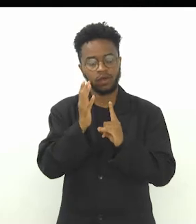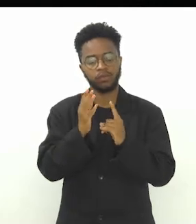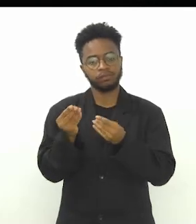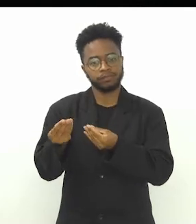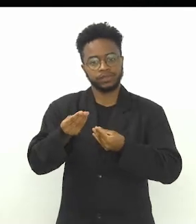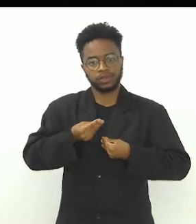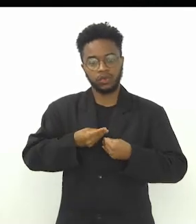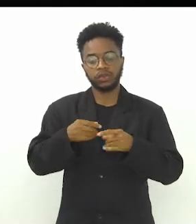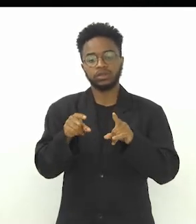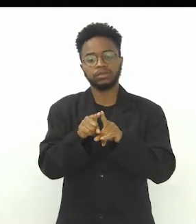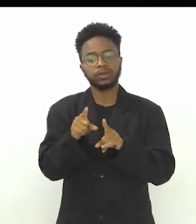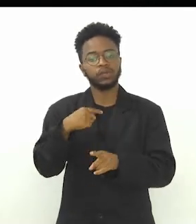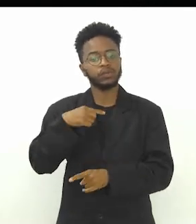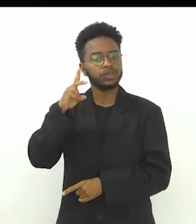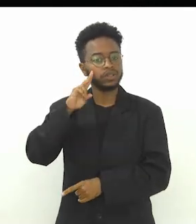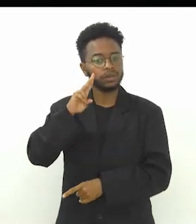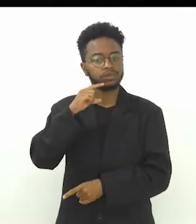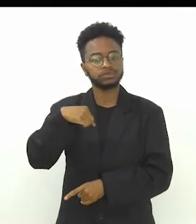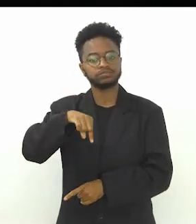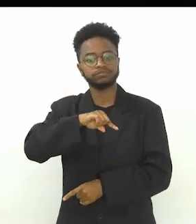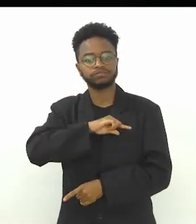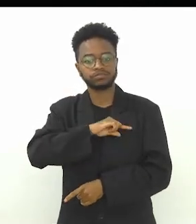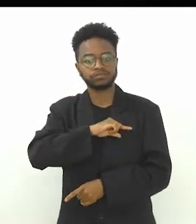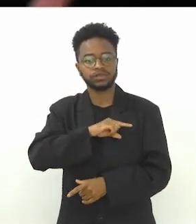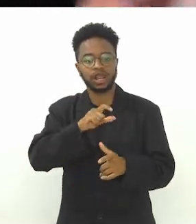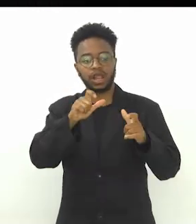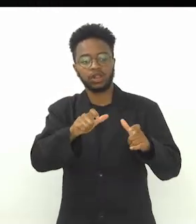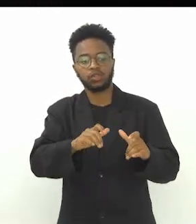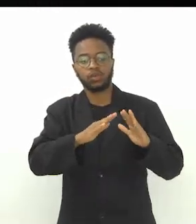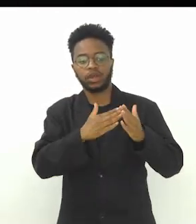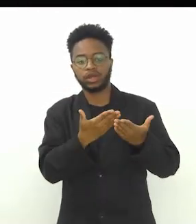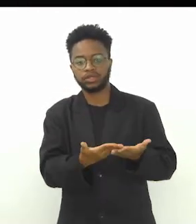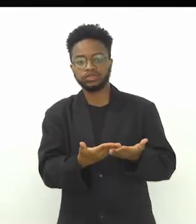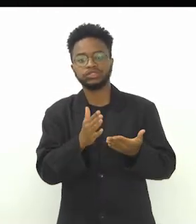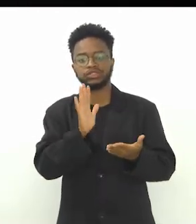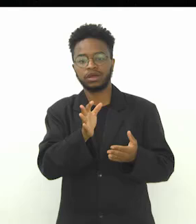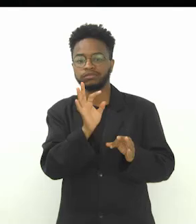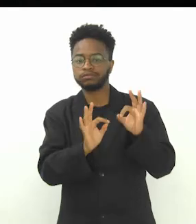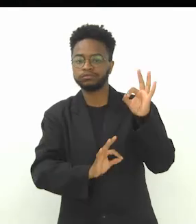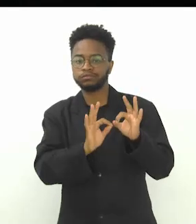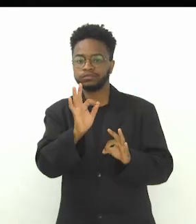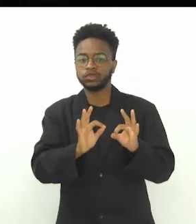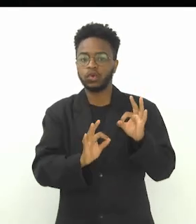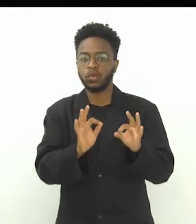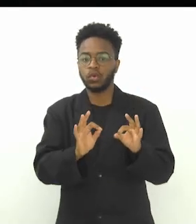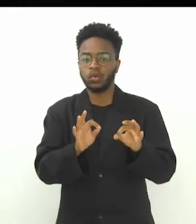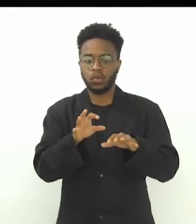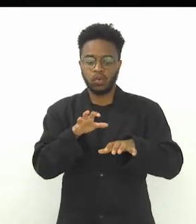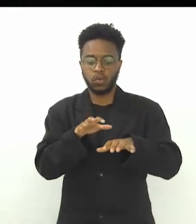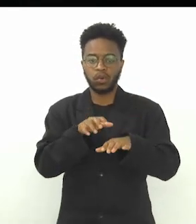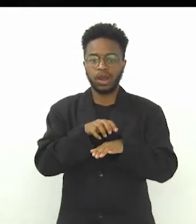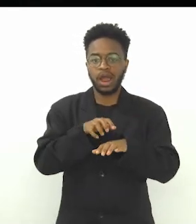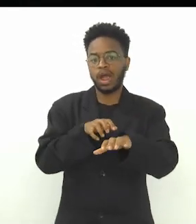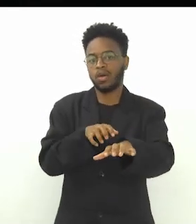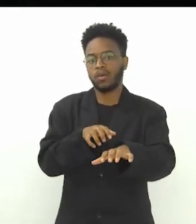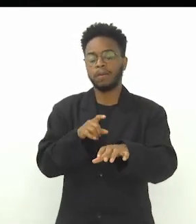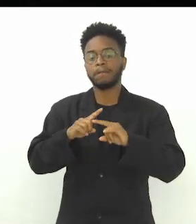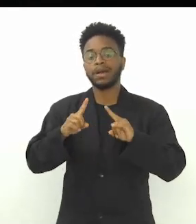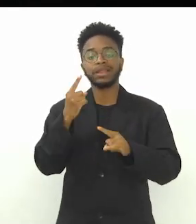eu me lembro que a gente ali embaixo, no barracão, a gente já tinha iluminado o carro todo. E qual era a ideia inicial? Era a